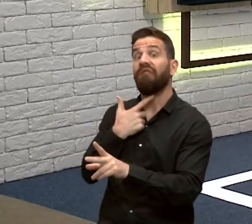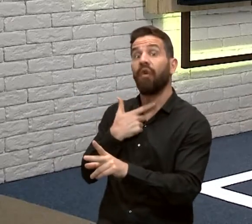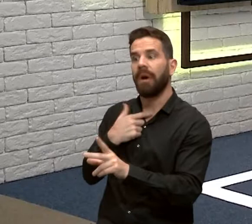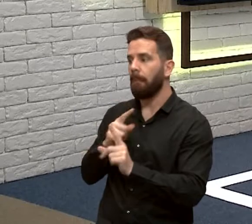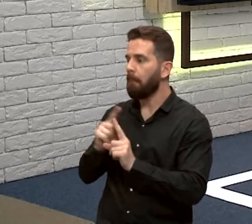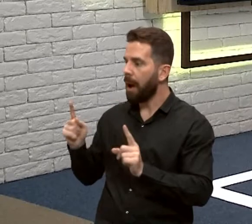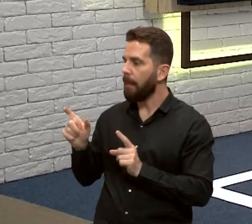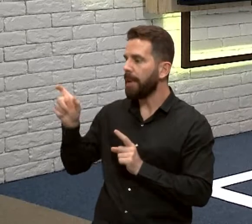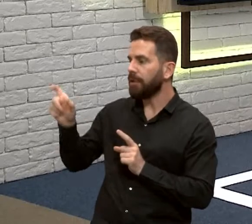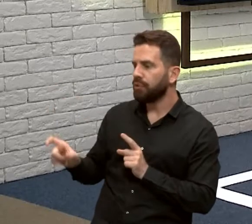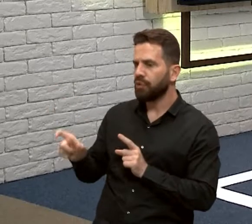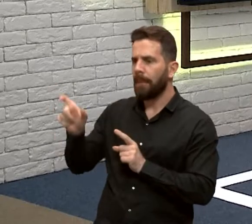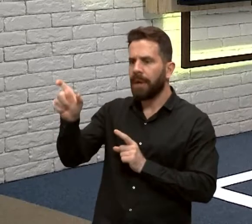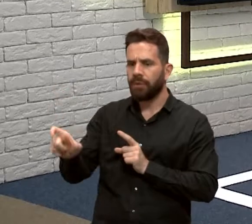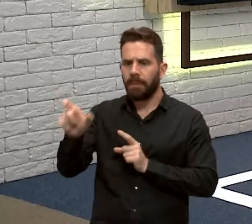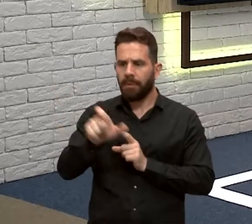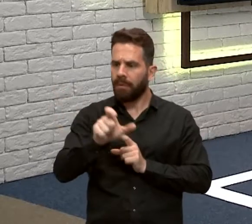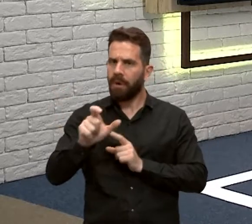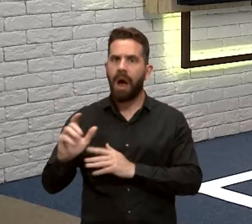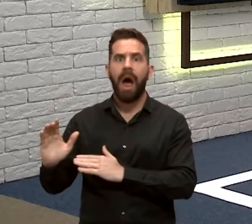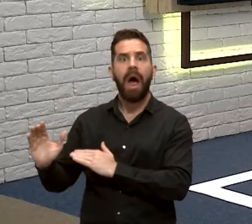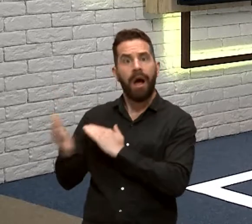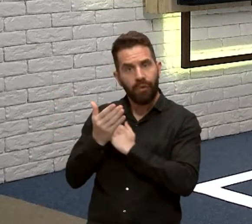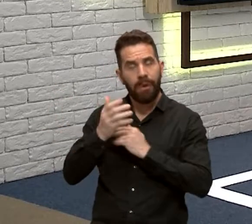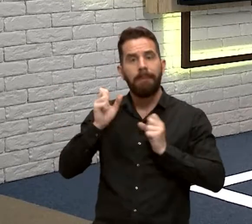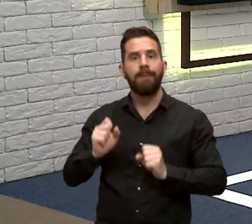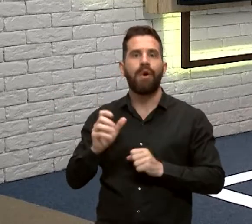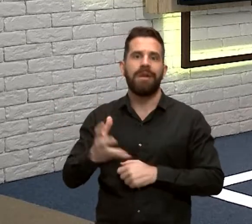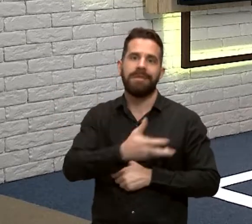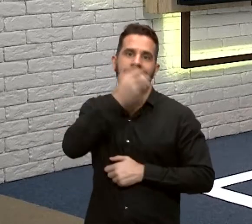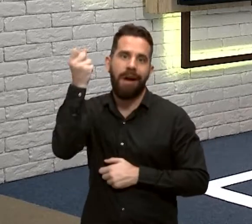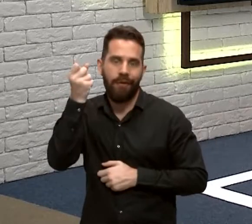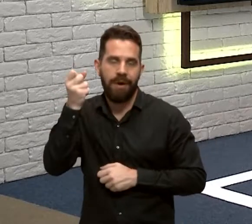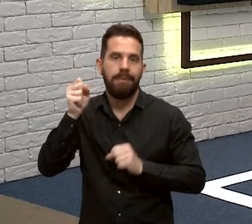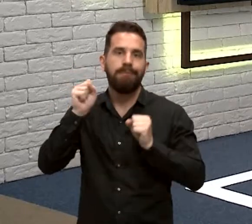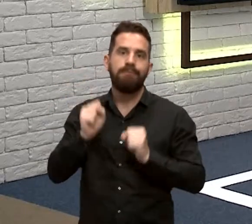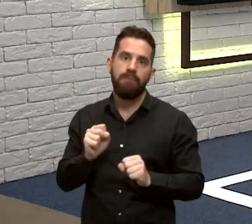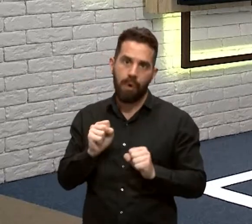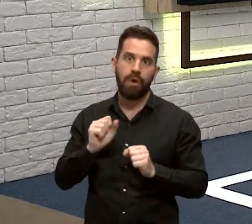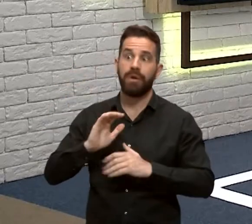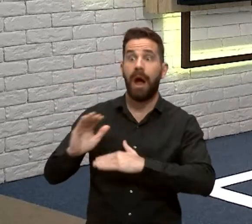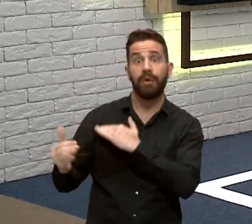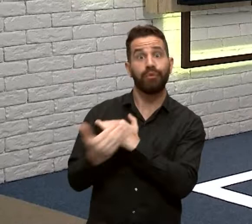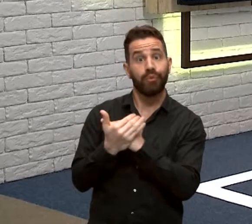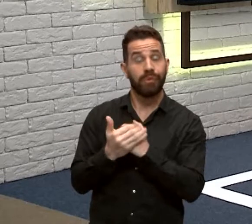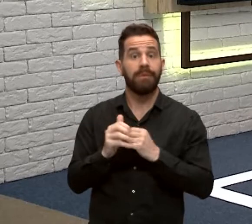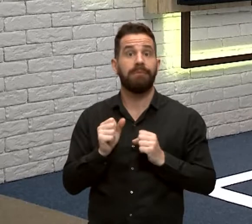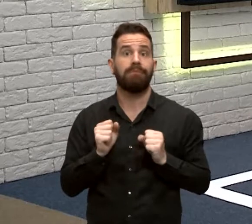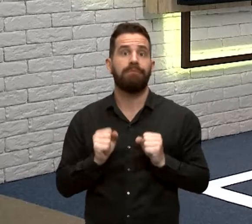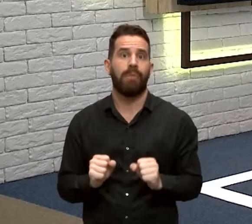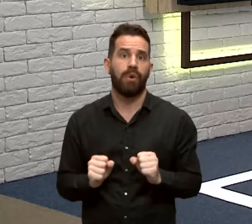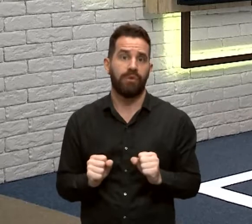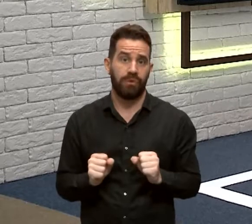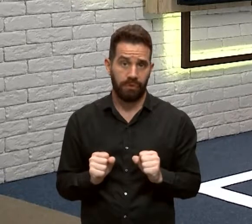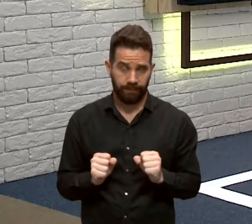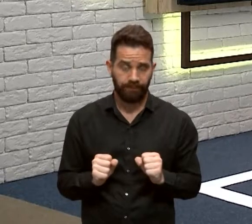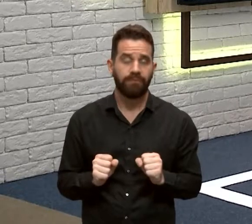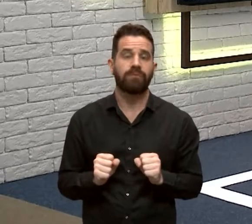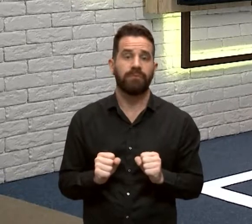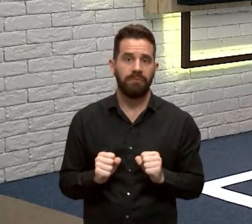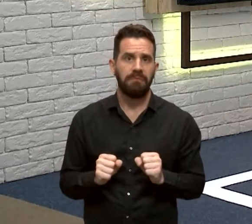fazer alguma coisa, intervir, né, prestar a ajuda que muitas vezes é tão